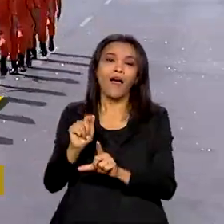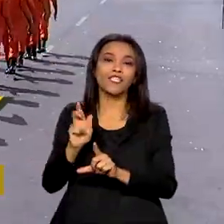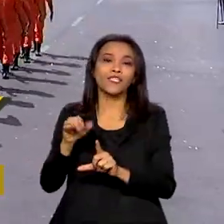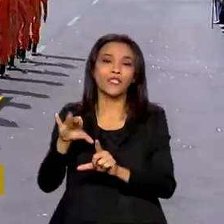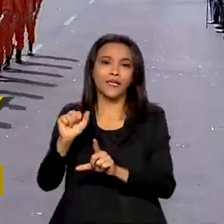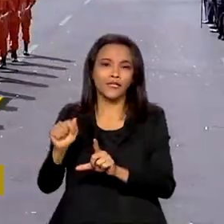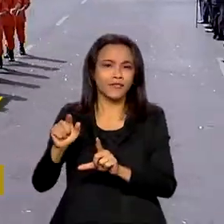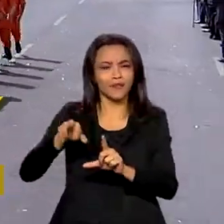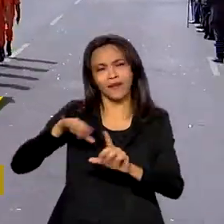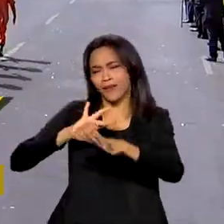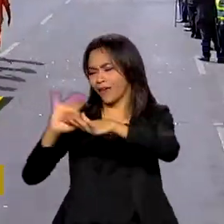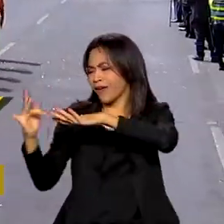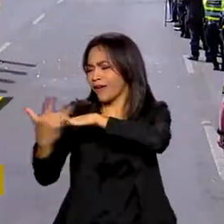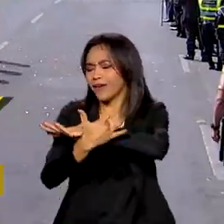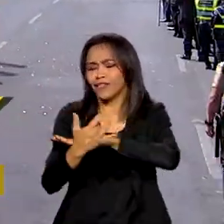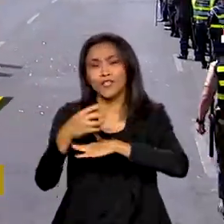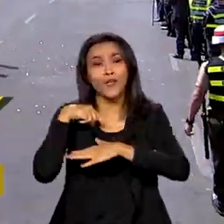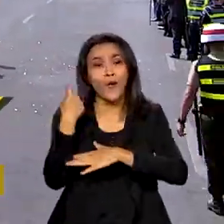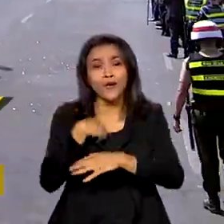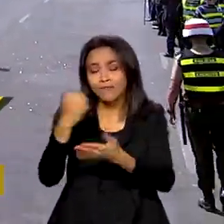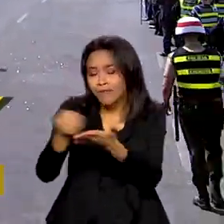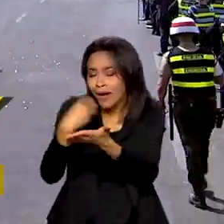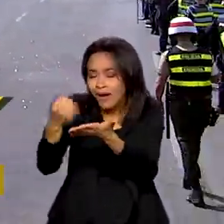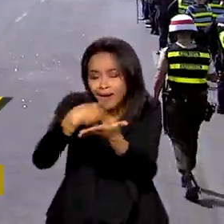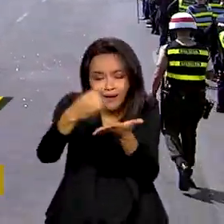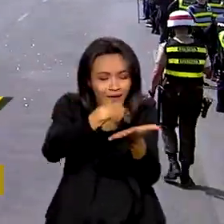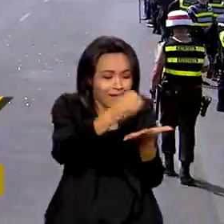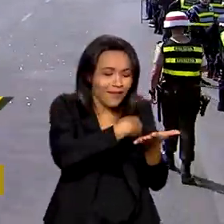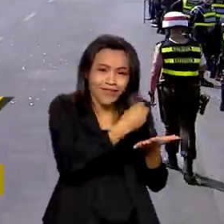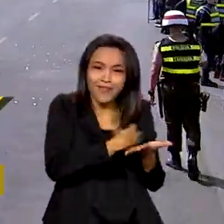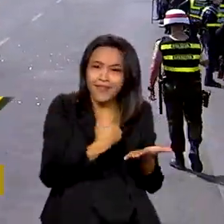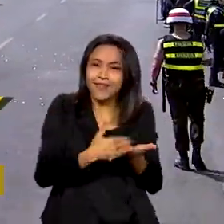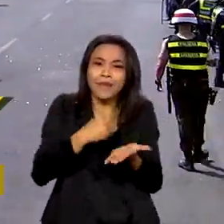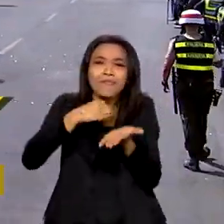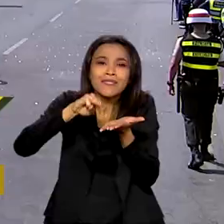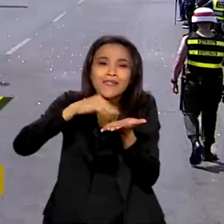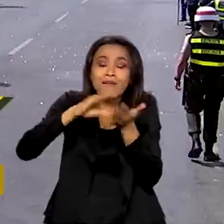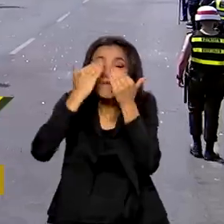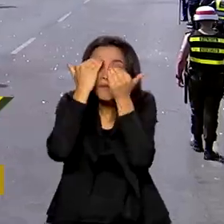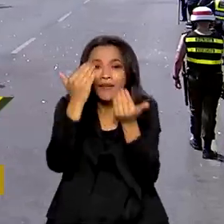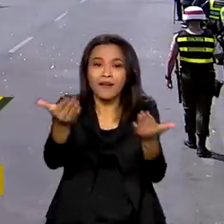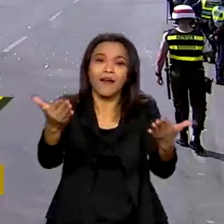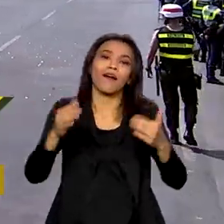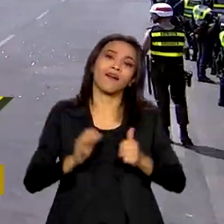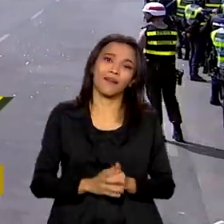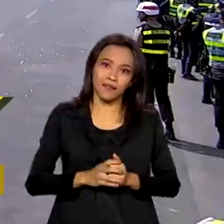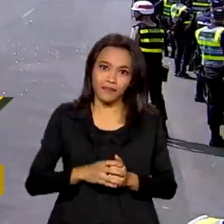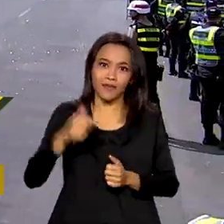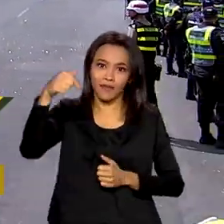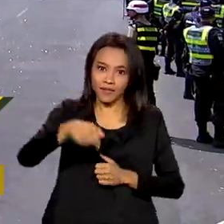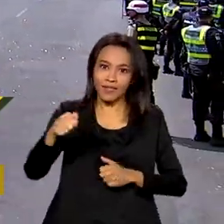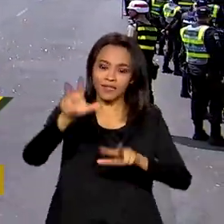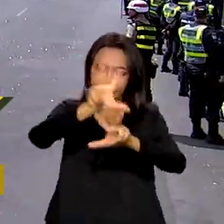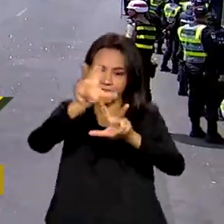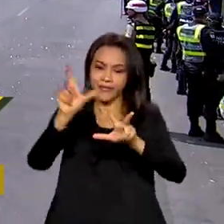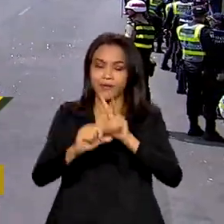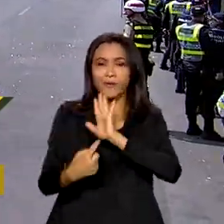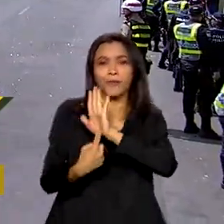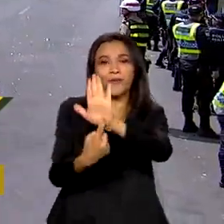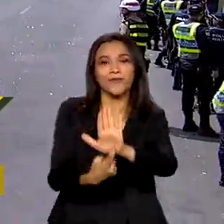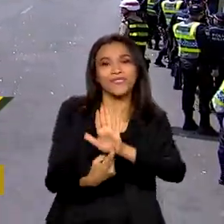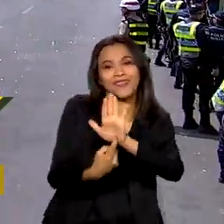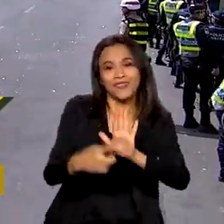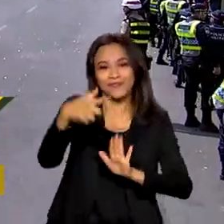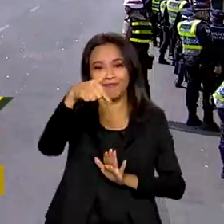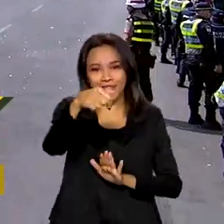recebendo milhares de mensagens. A gente está muito agradecido pela audiência de todos vocês, essa tradição da TV Brasil de transmitir o 7